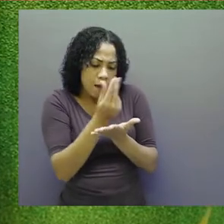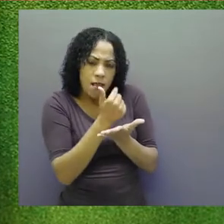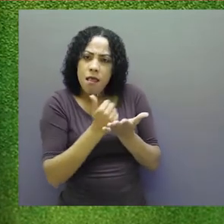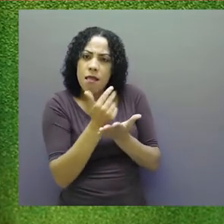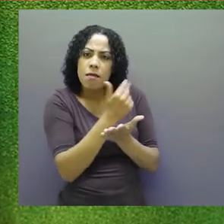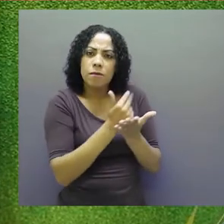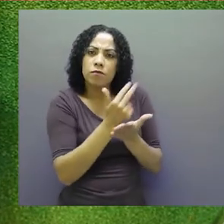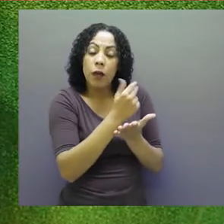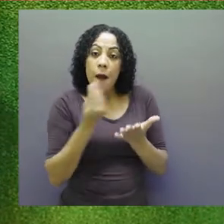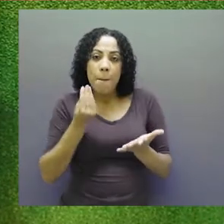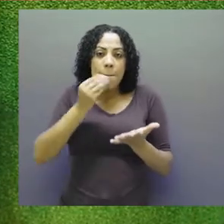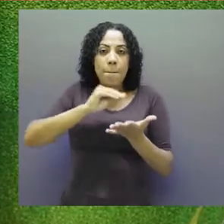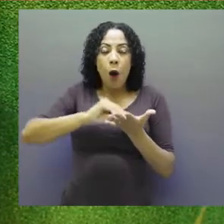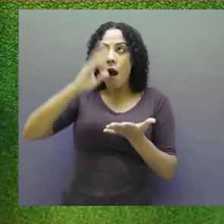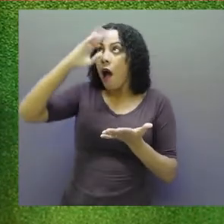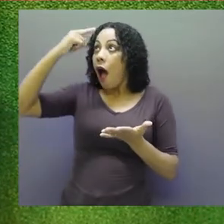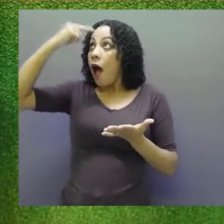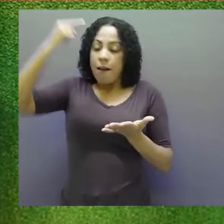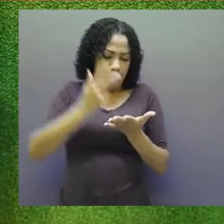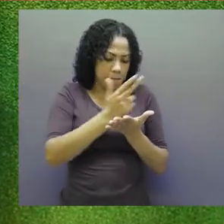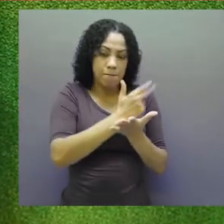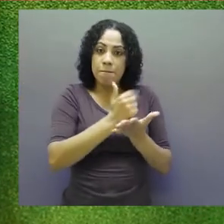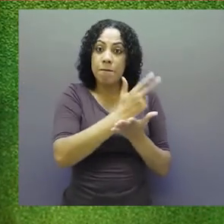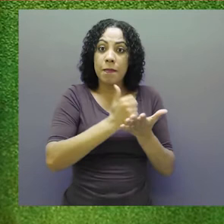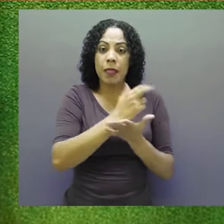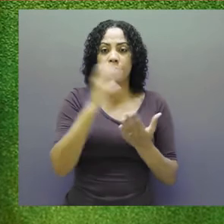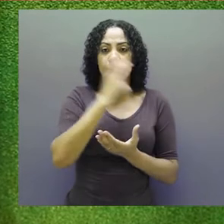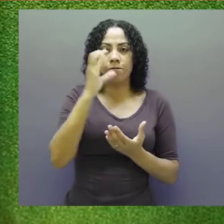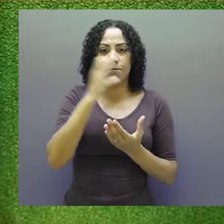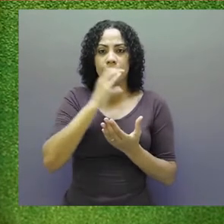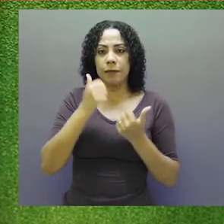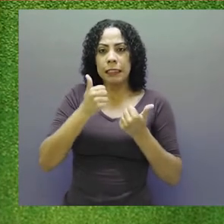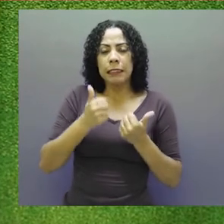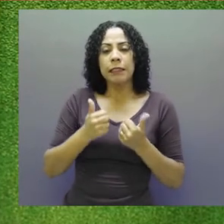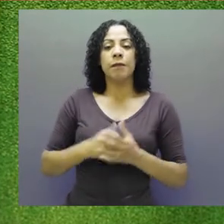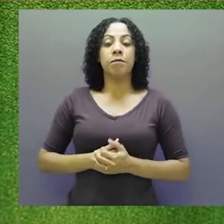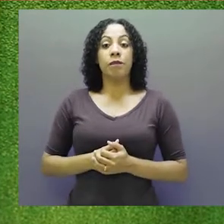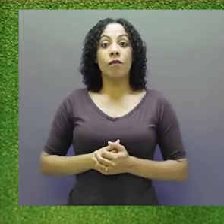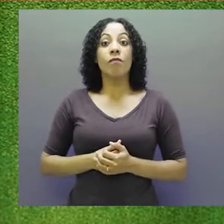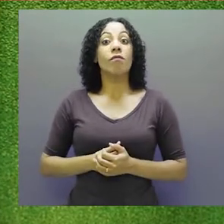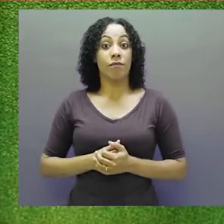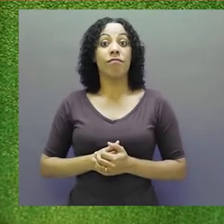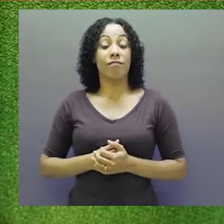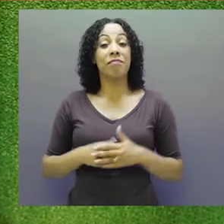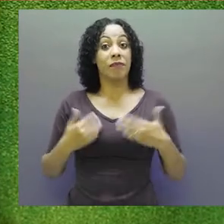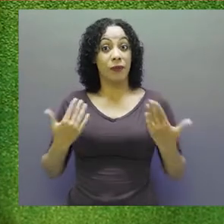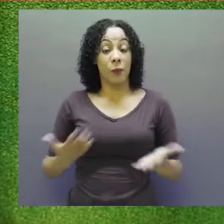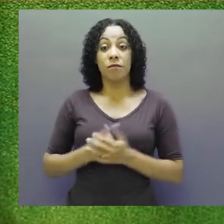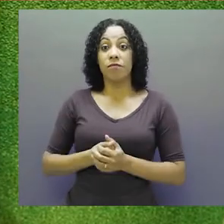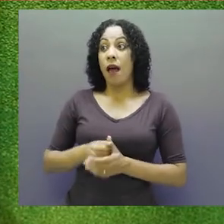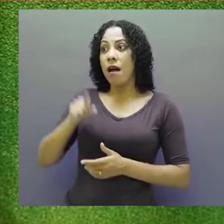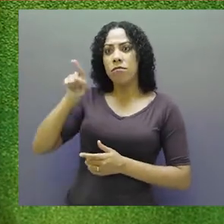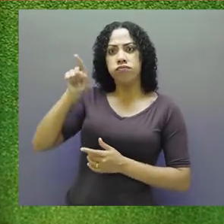e colocou lá a ideia dele no papel, do castelo que ele tinha apressadamente imaginado. Então,